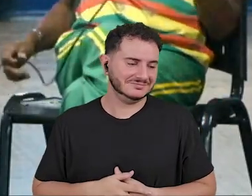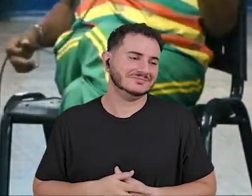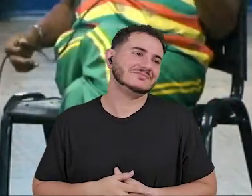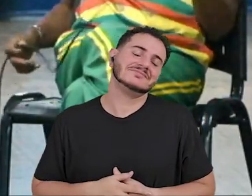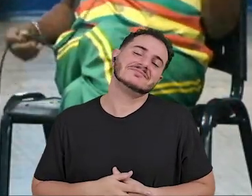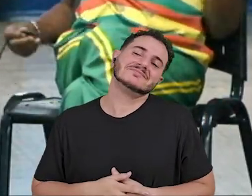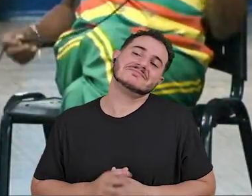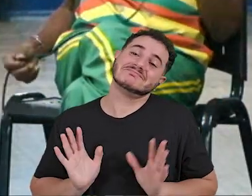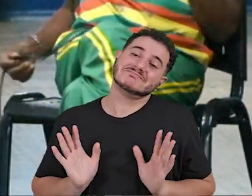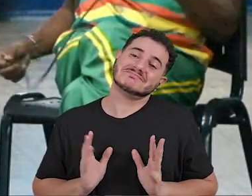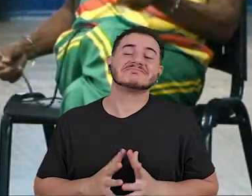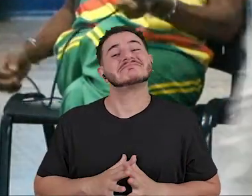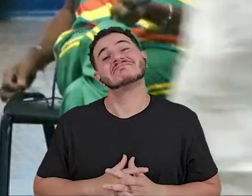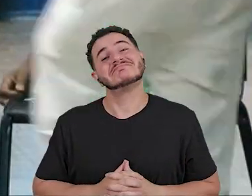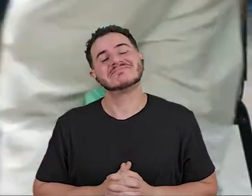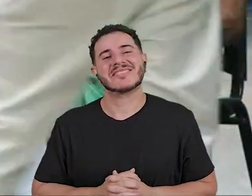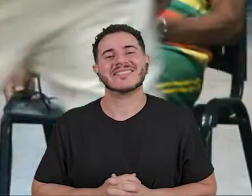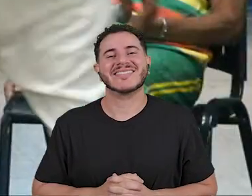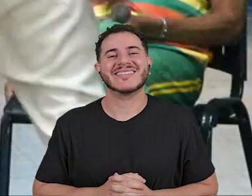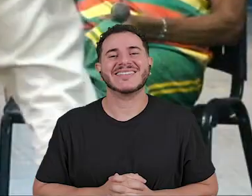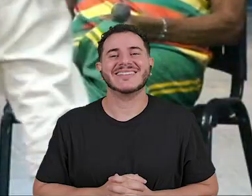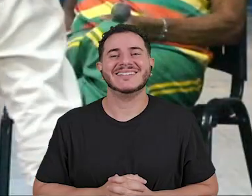Não aproveitou nada.